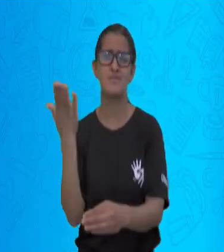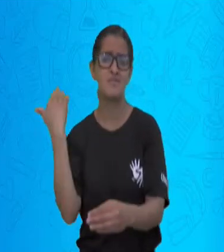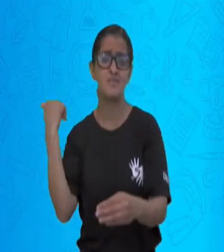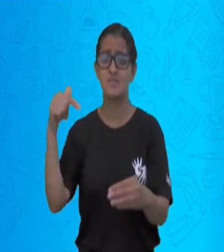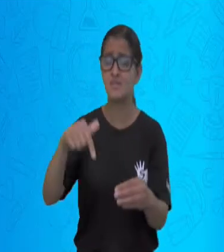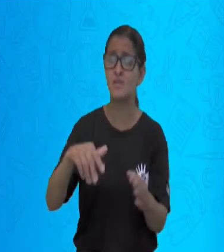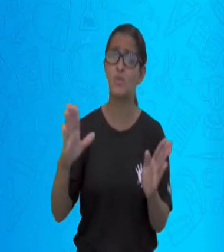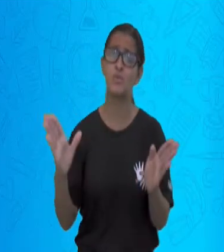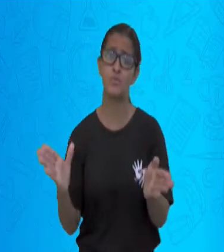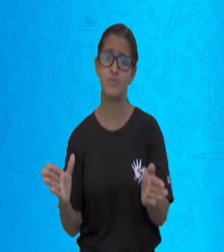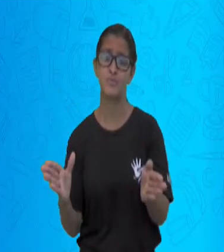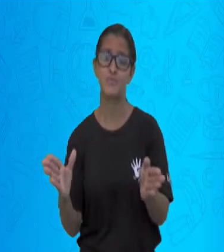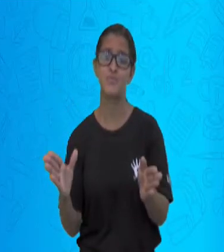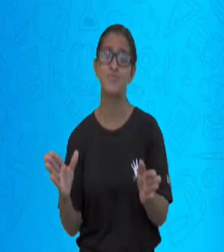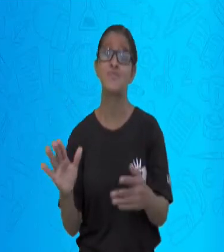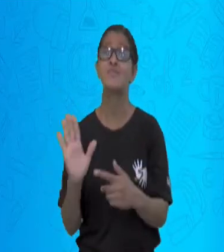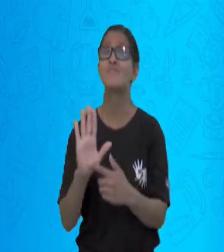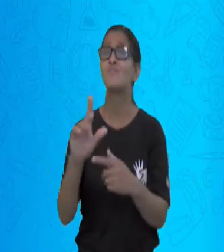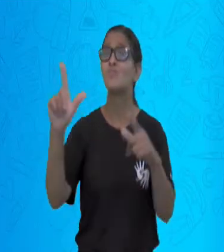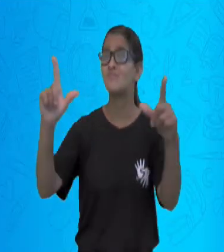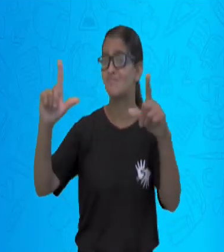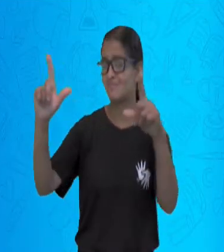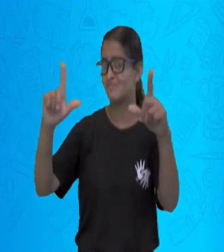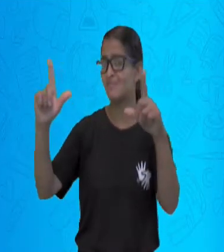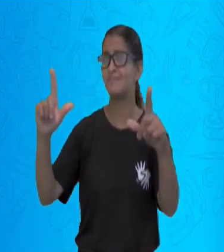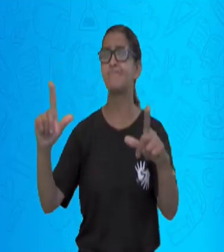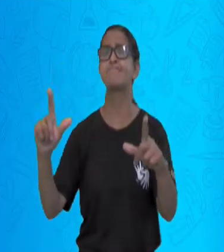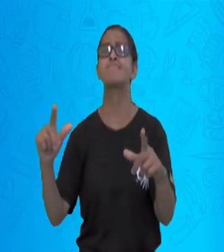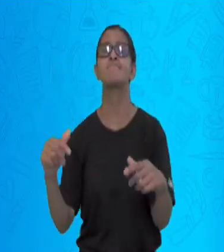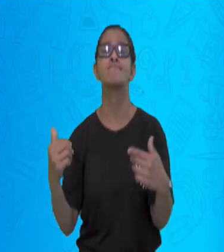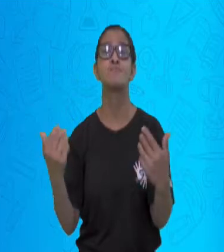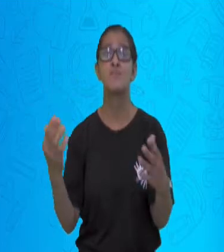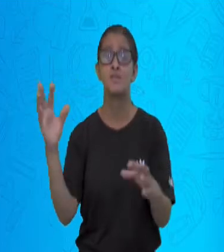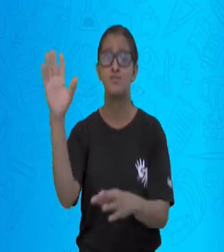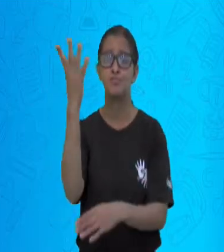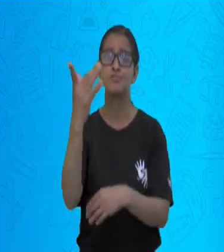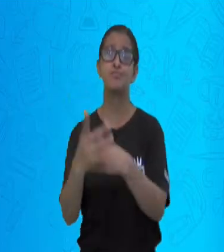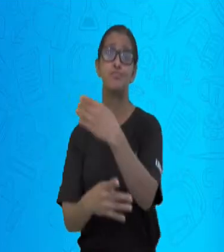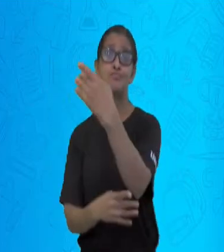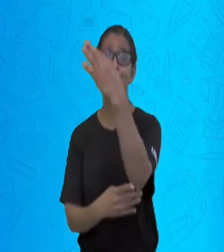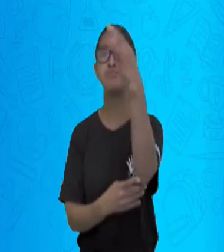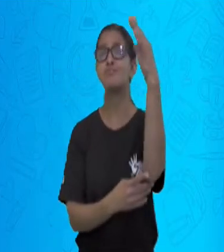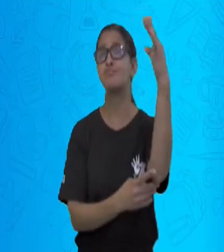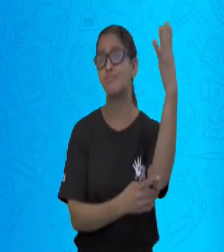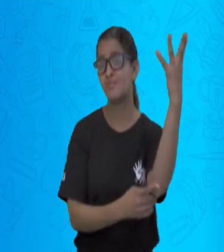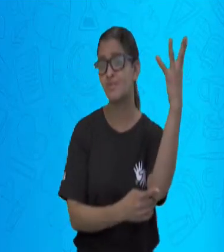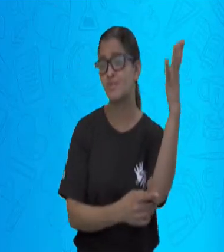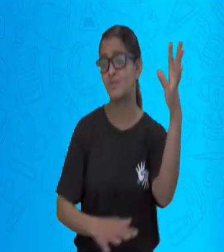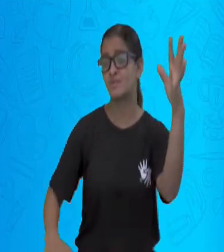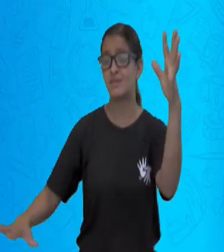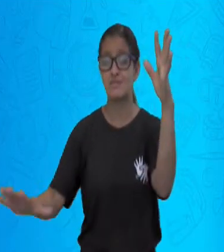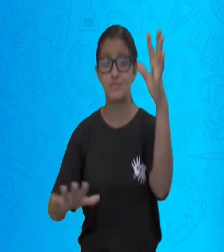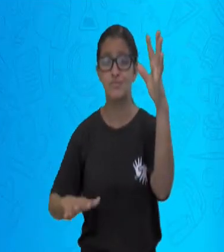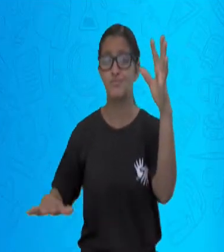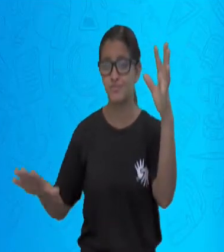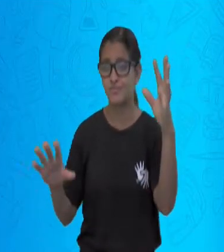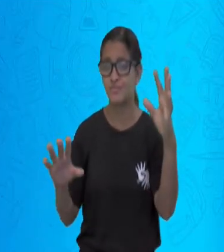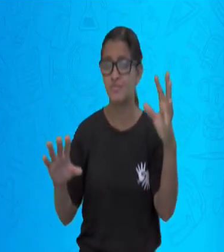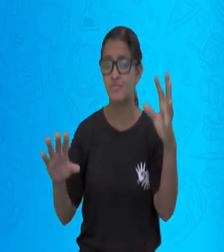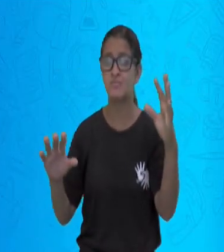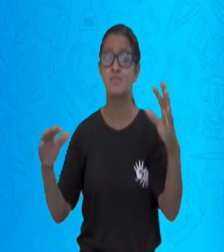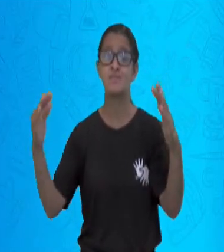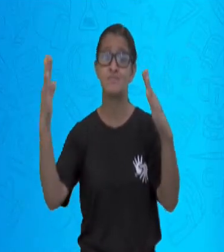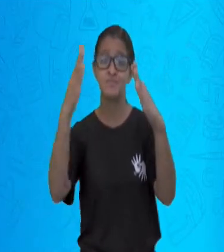pela tecnologia essa questão da mudança geográfica, até mesmo na natureza, né? São casas que são construídas em volta